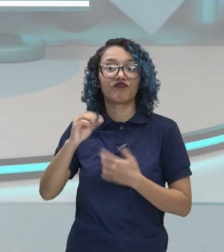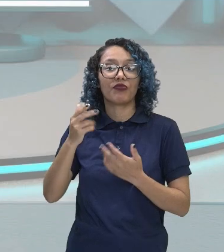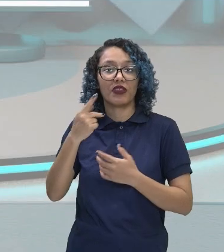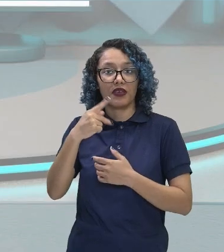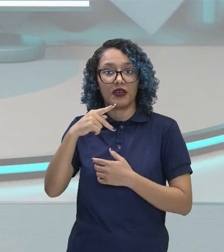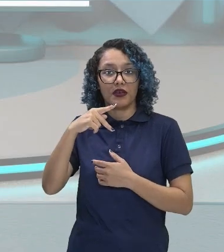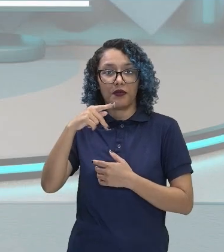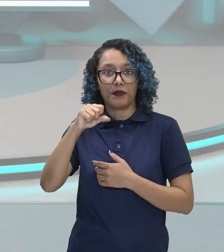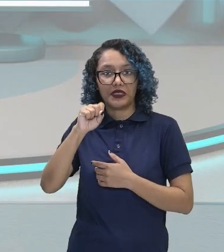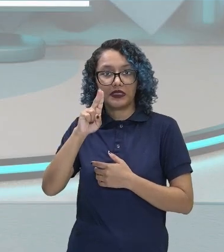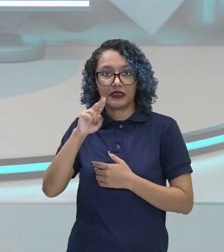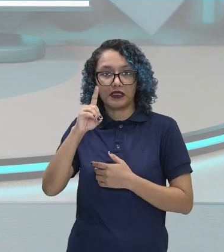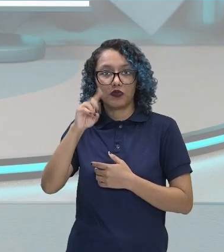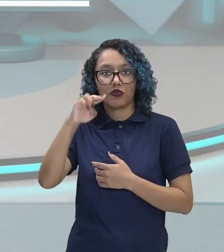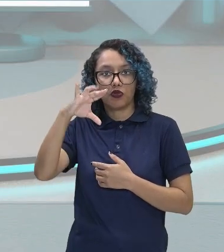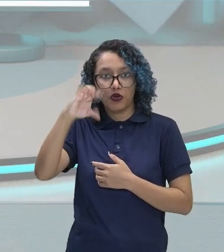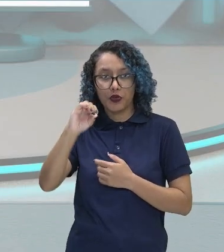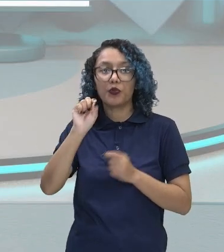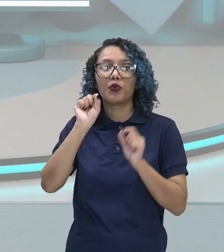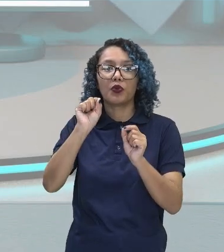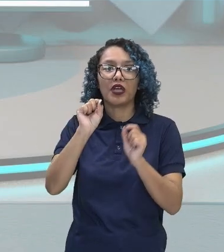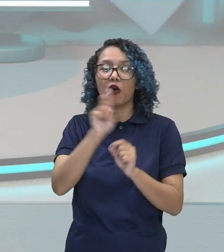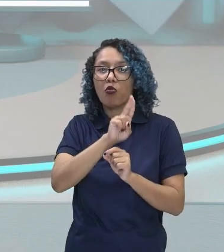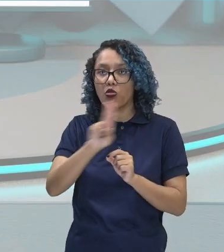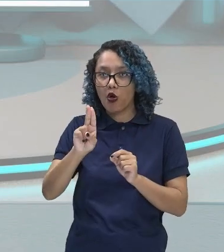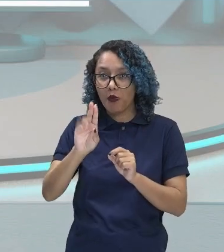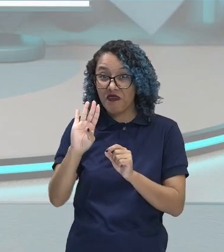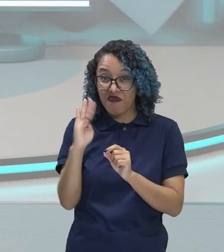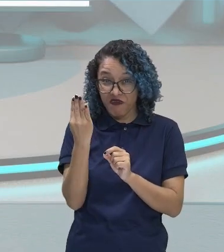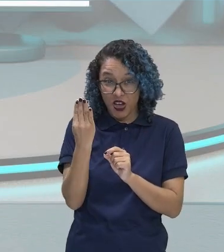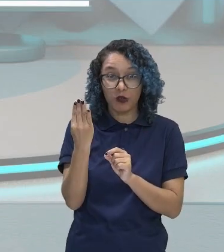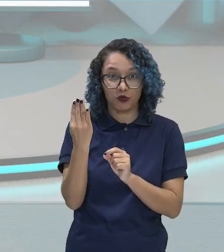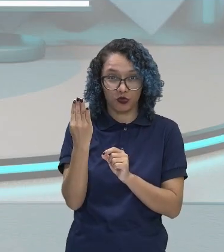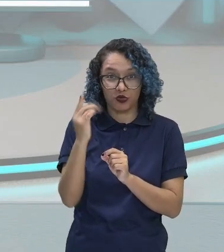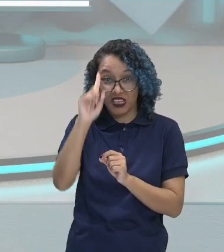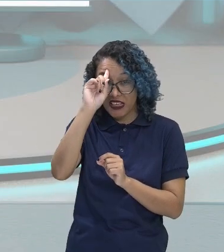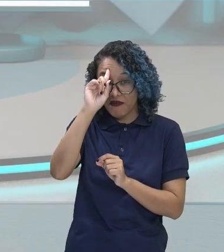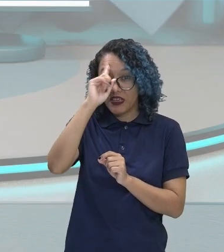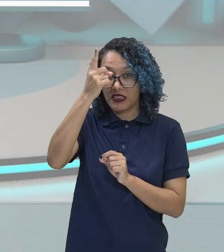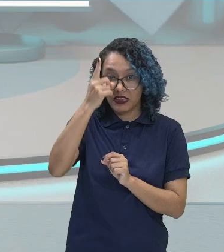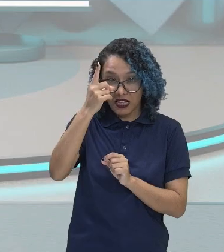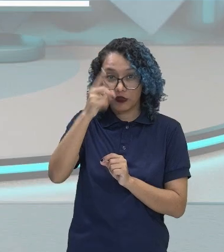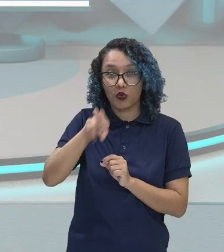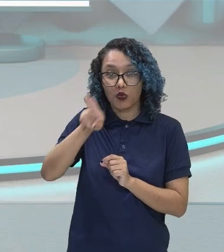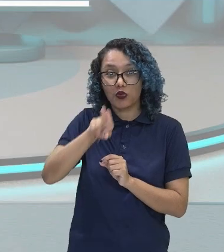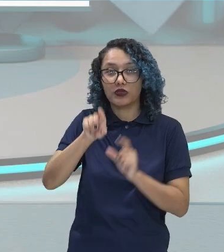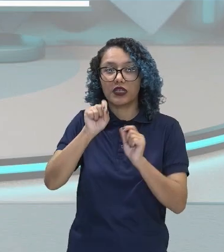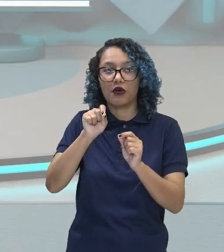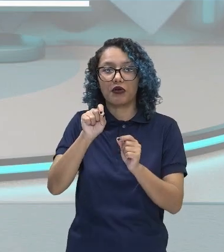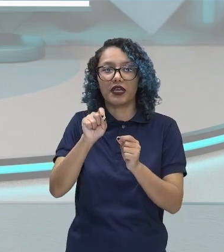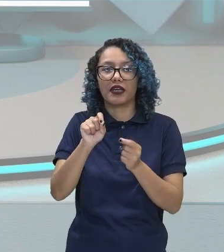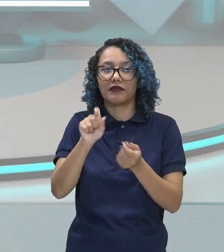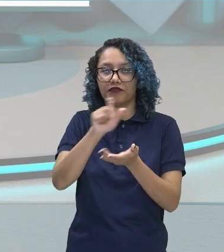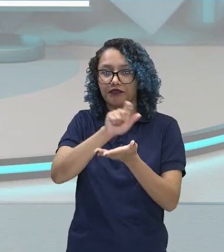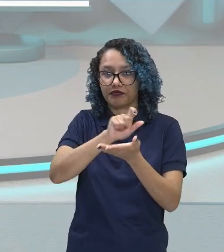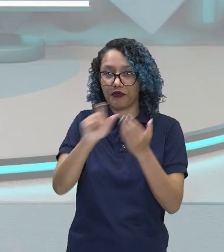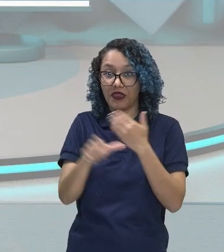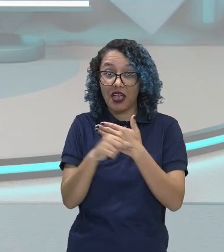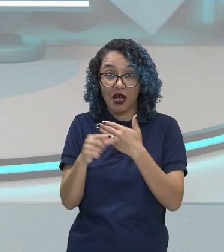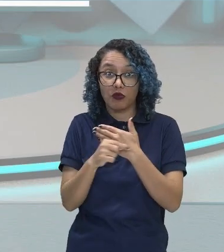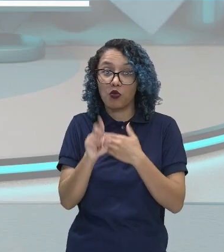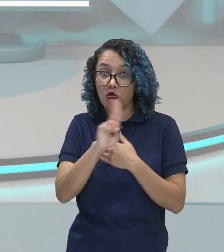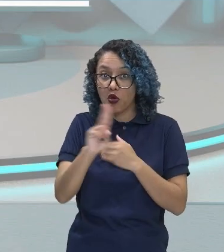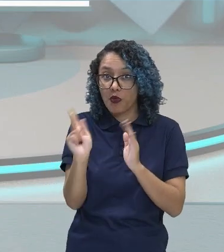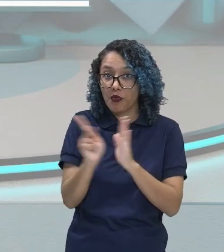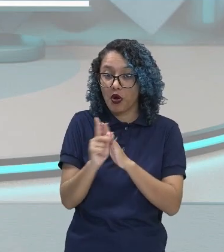nome fictício que a pessoa assume para registrar, para assinar sua arte,